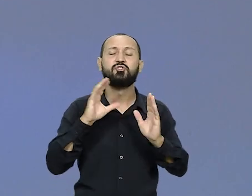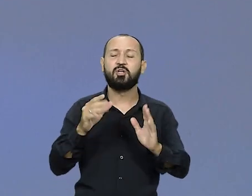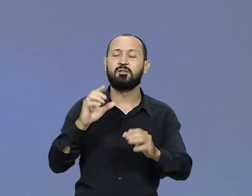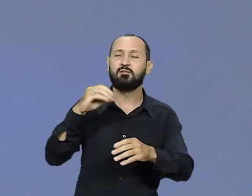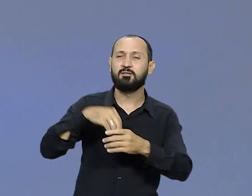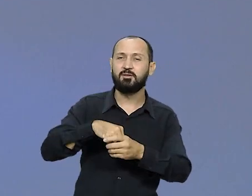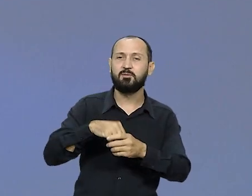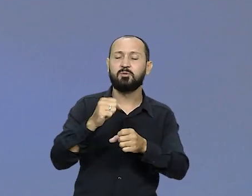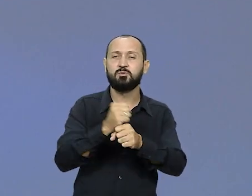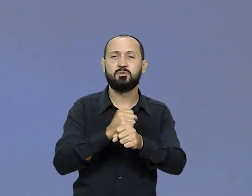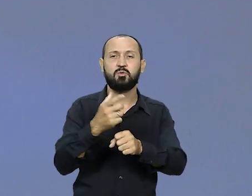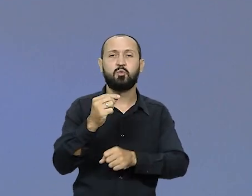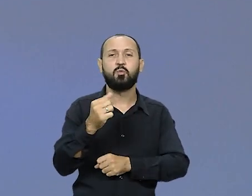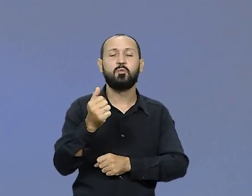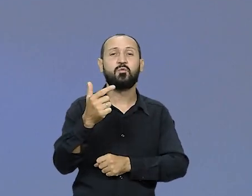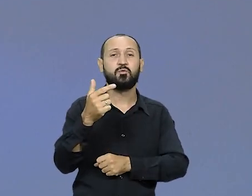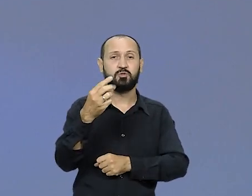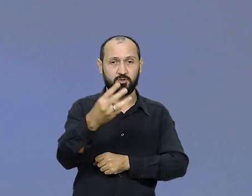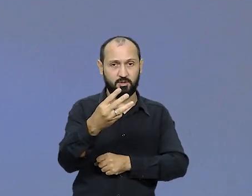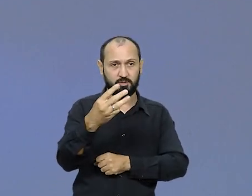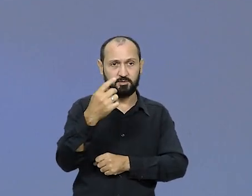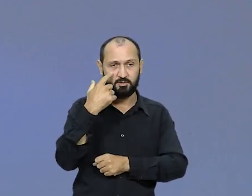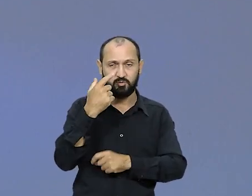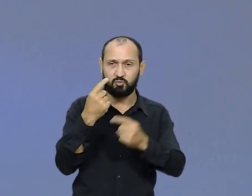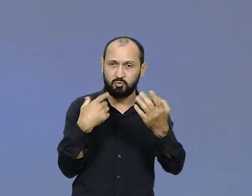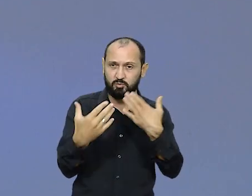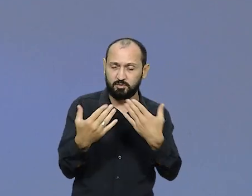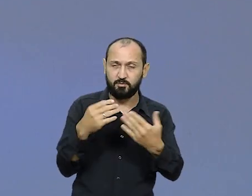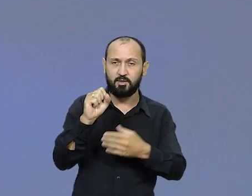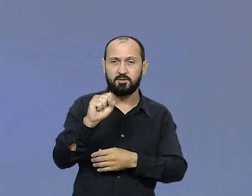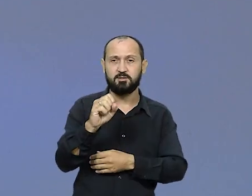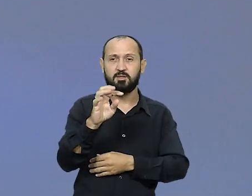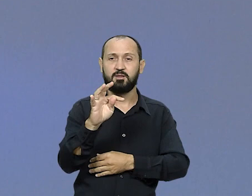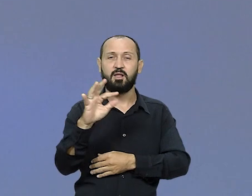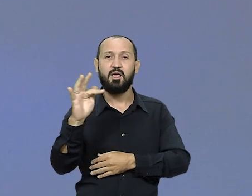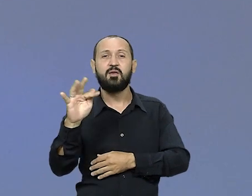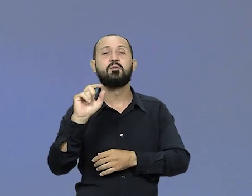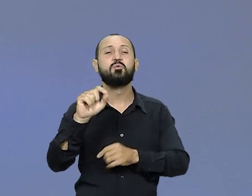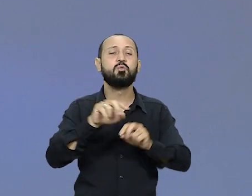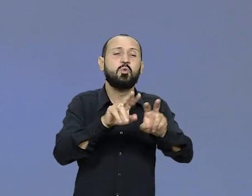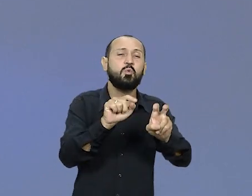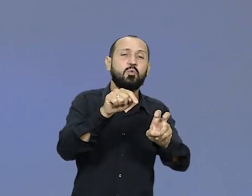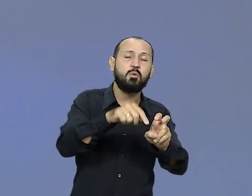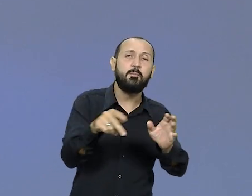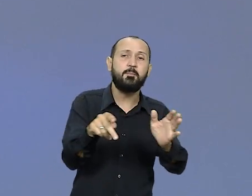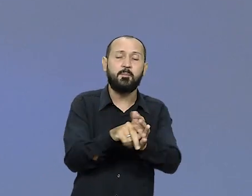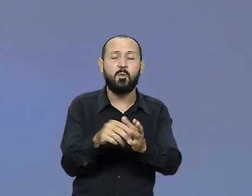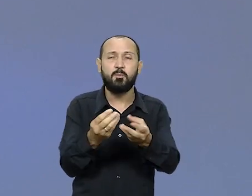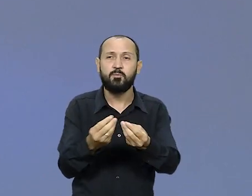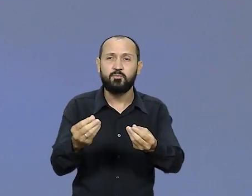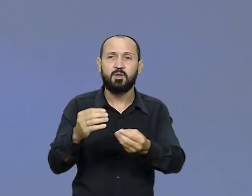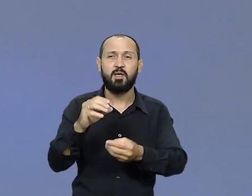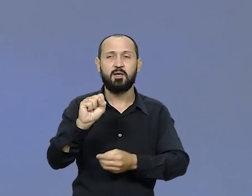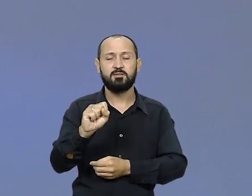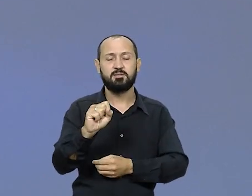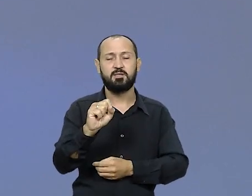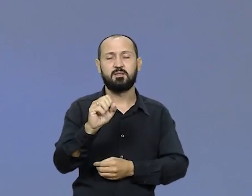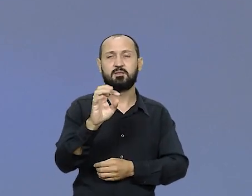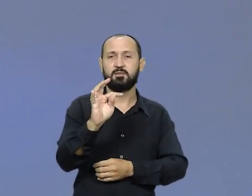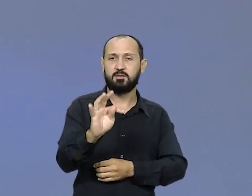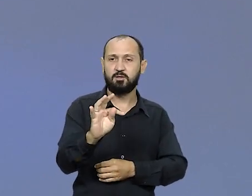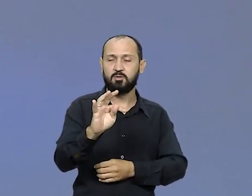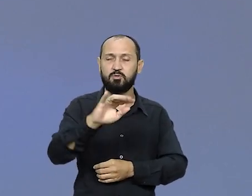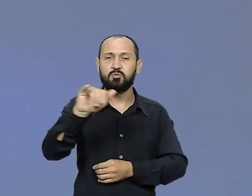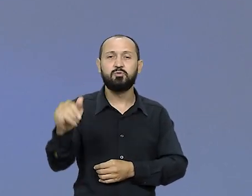discussões que a gente já teve em 2023, comentando a decisão do STF sobre a coisa julgada e a matéria tributária, do